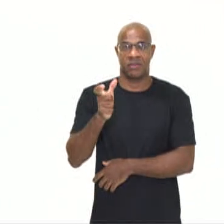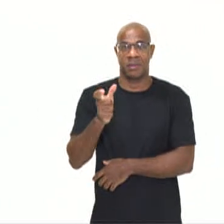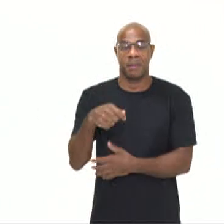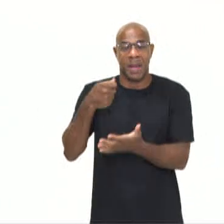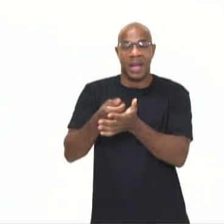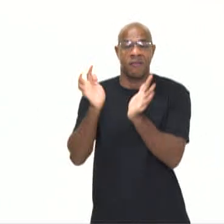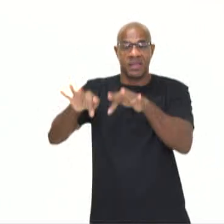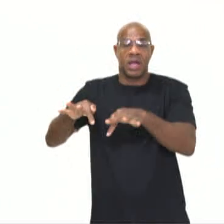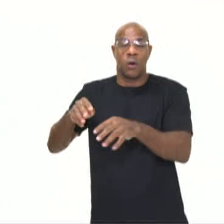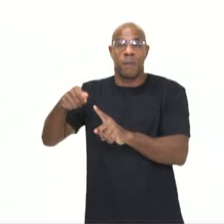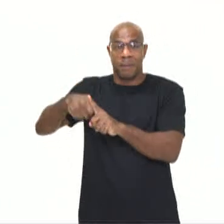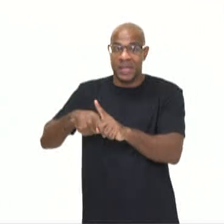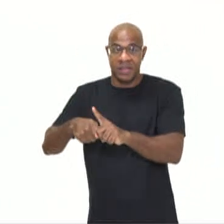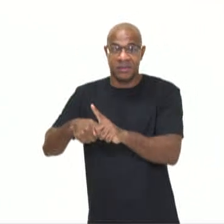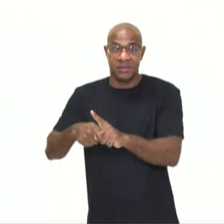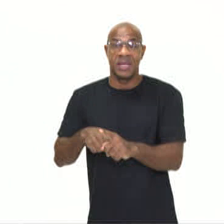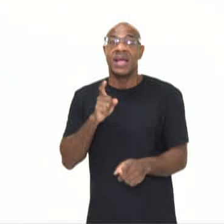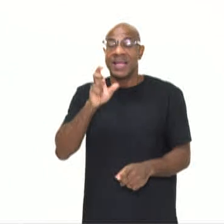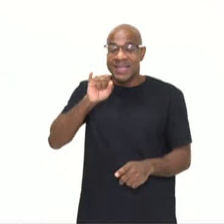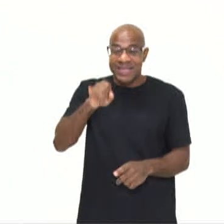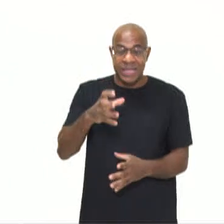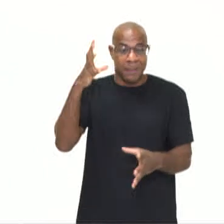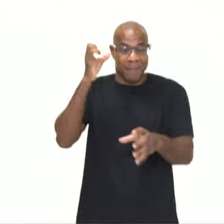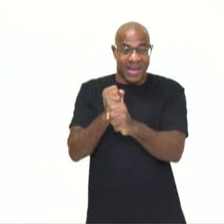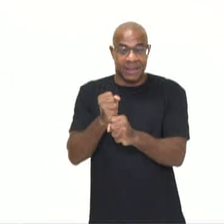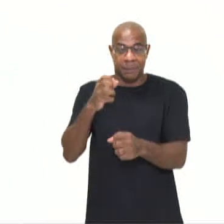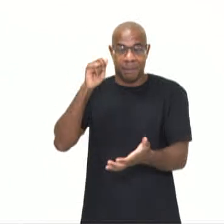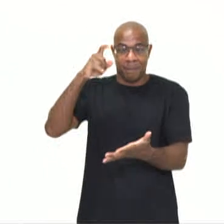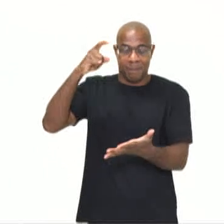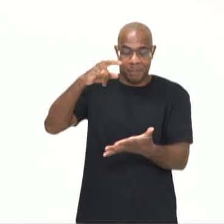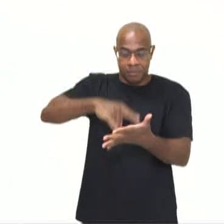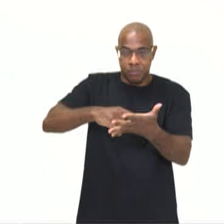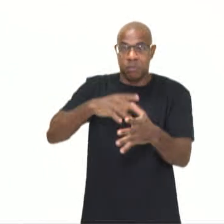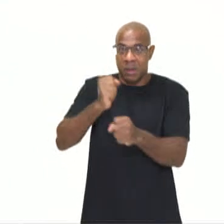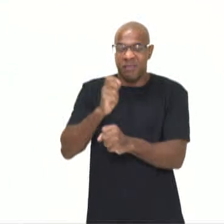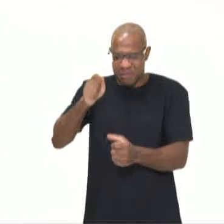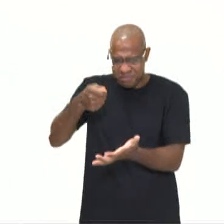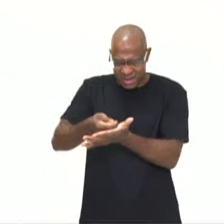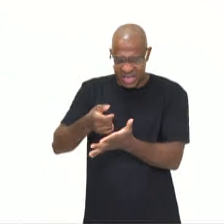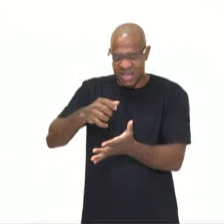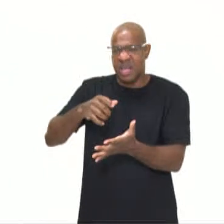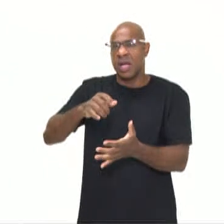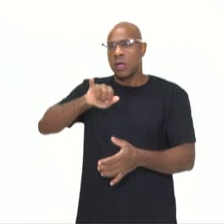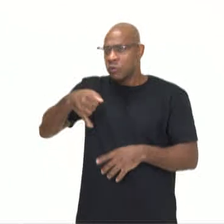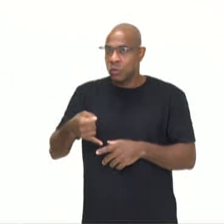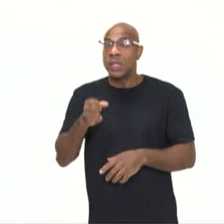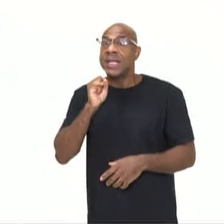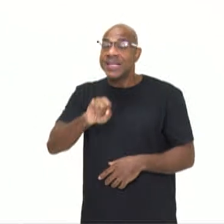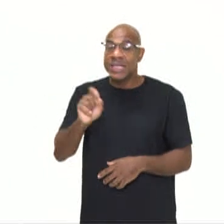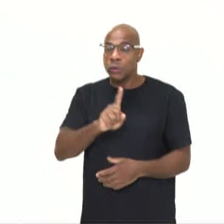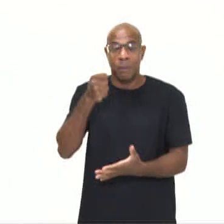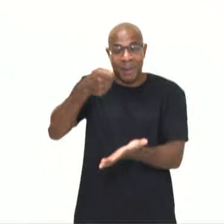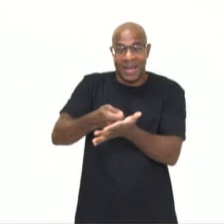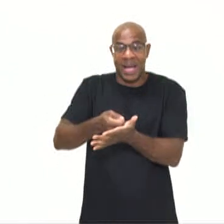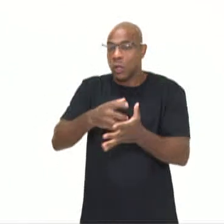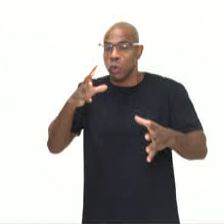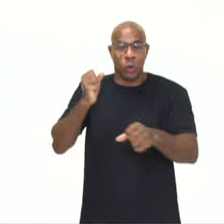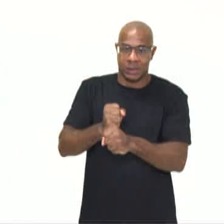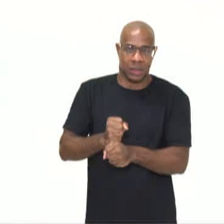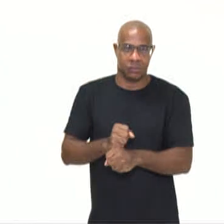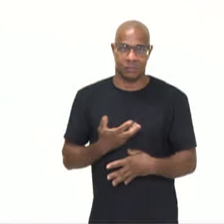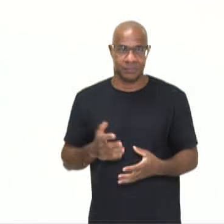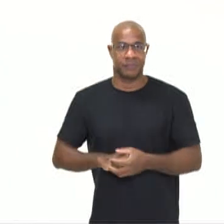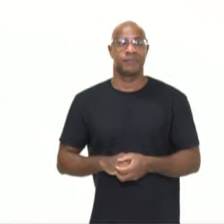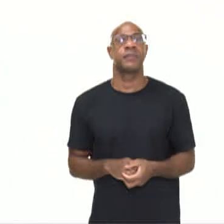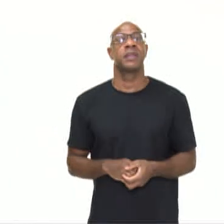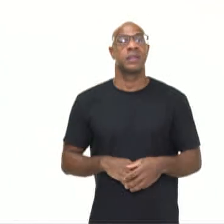vencimento, se não pagarmos o total da fatura, pagaremos juro. Está correta ou não? C. Em uma